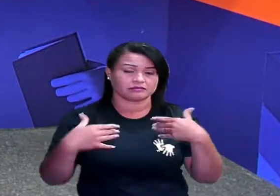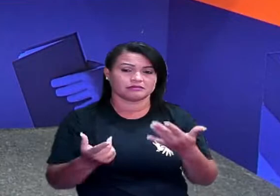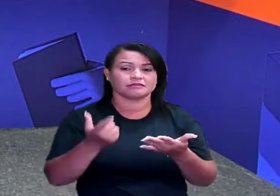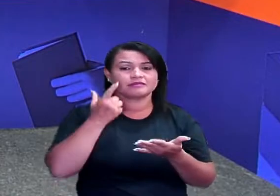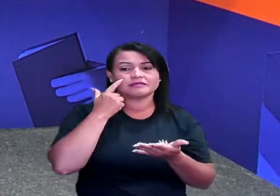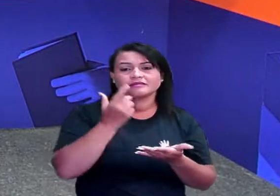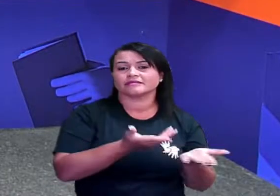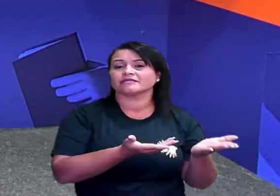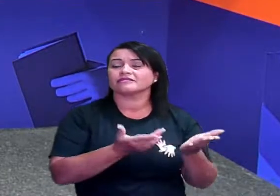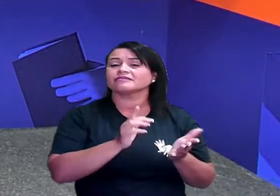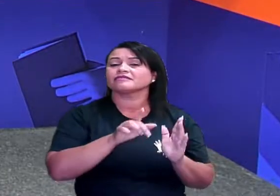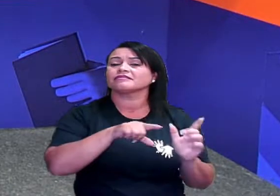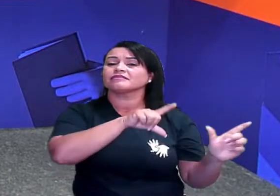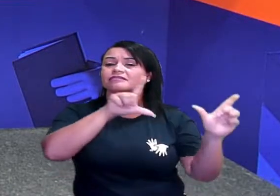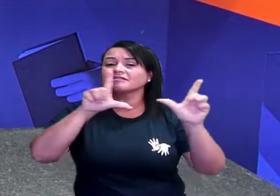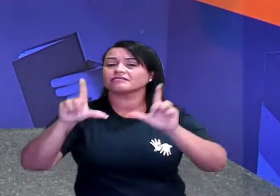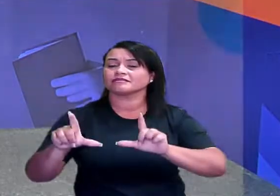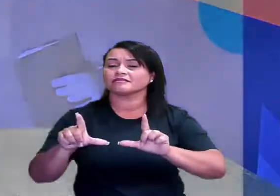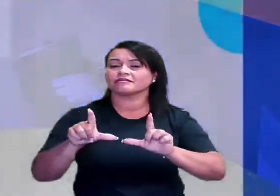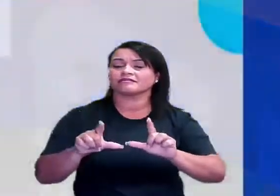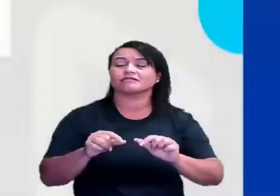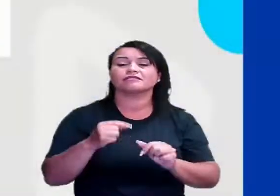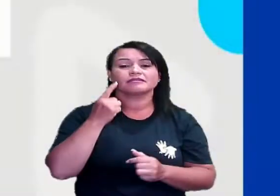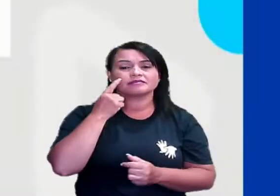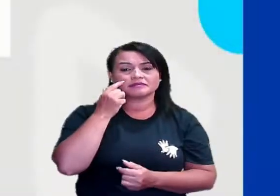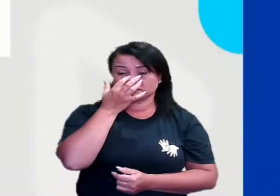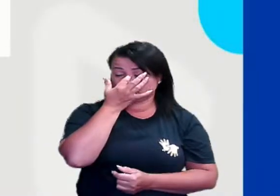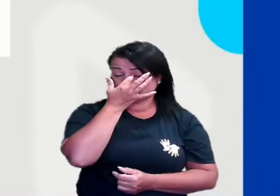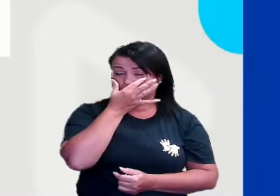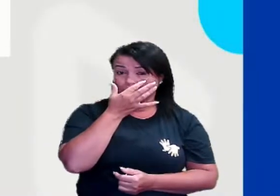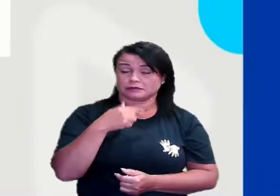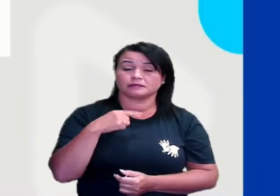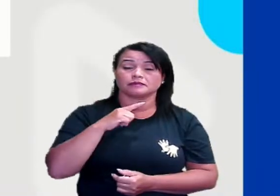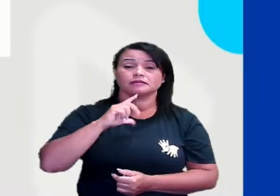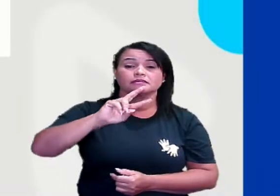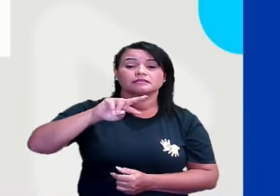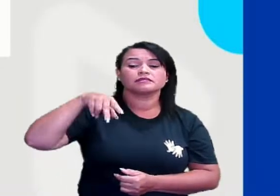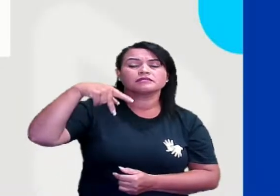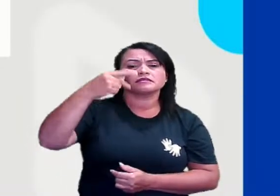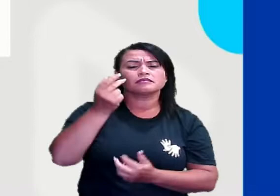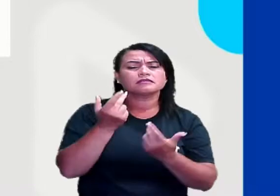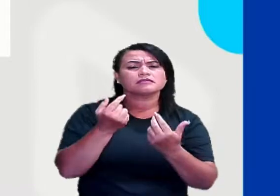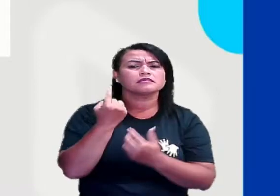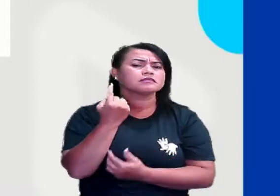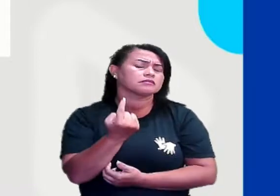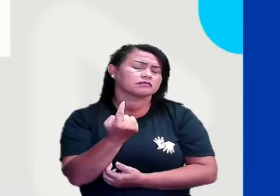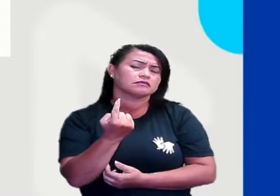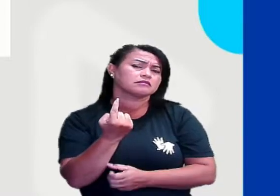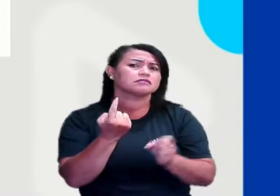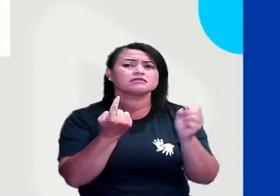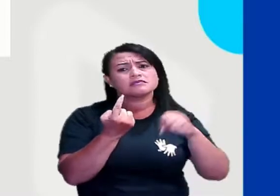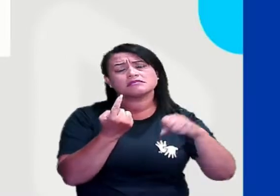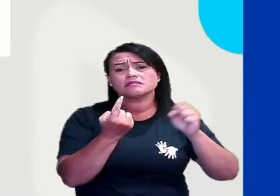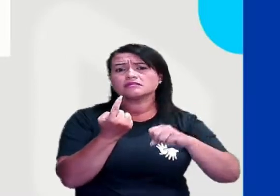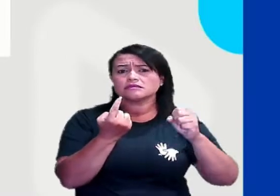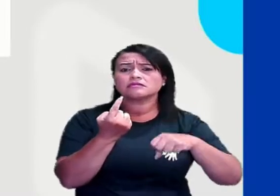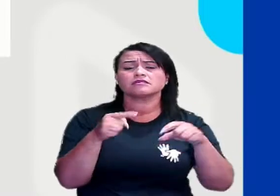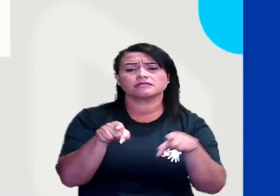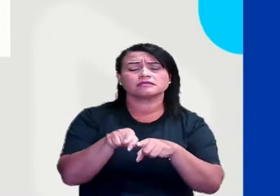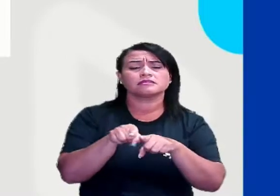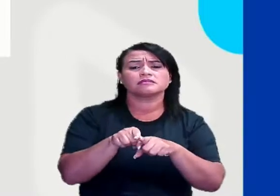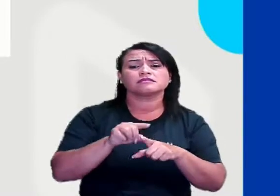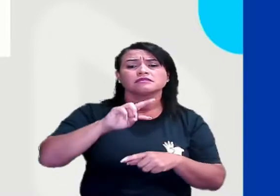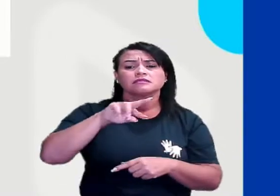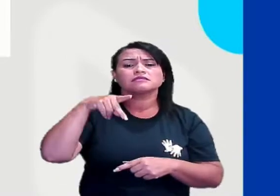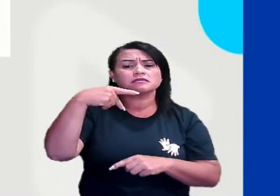vamos para o nosso próximo slide. Vê só. Expoente igual a 1. Sim, o expoente ele pode